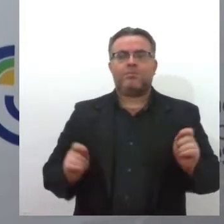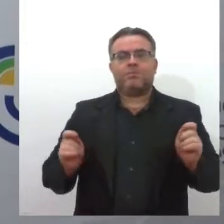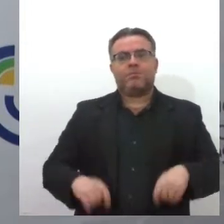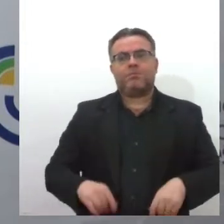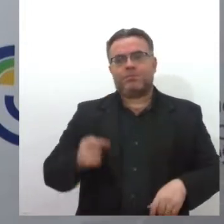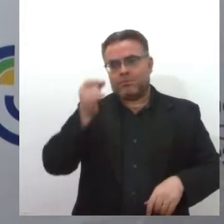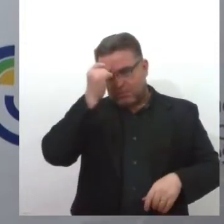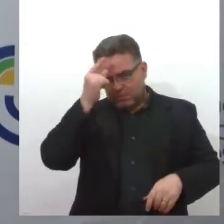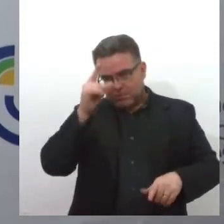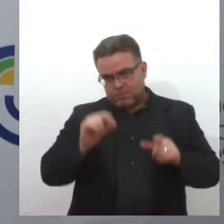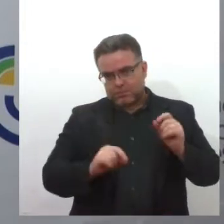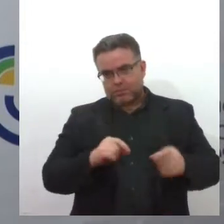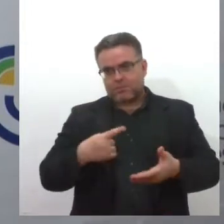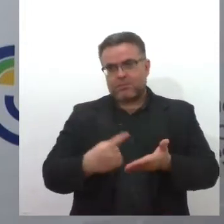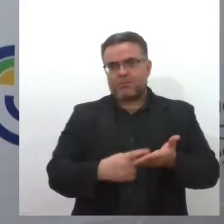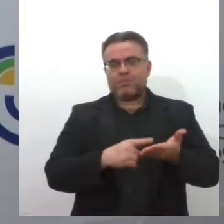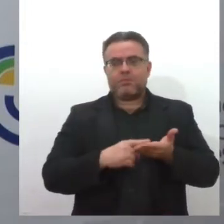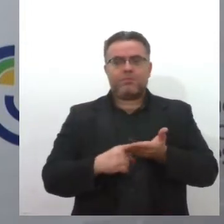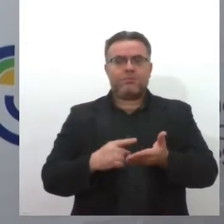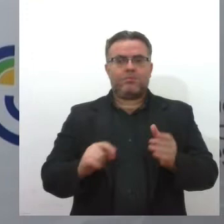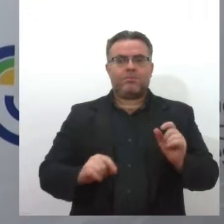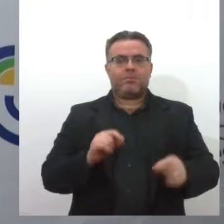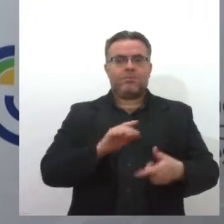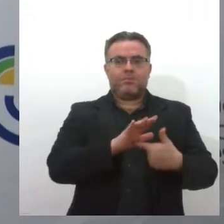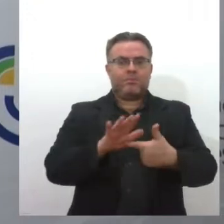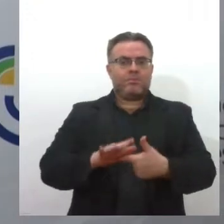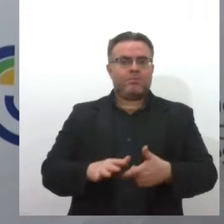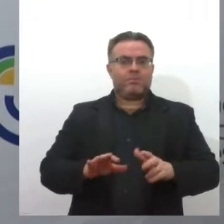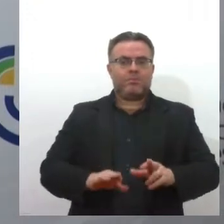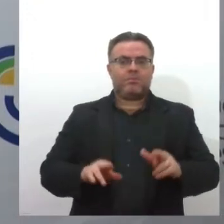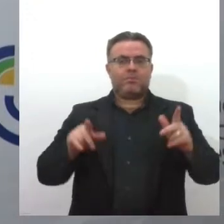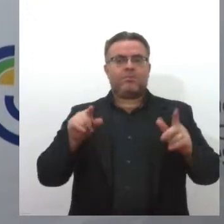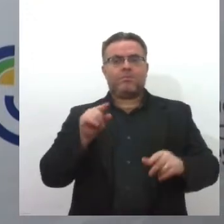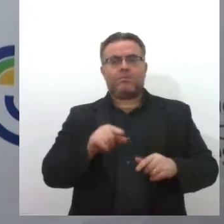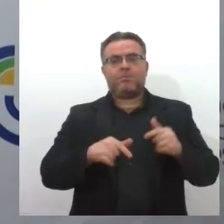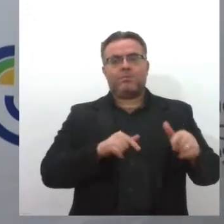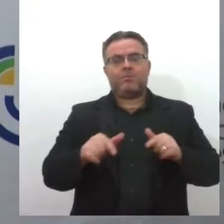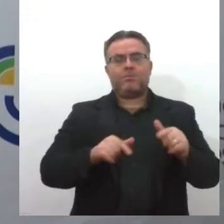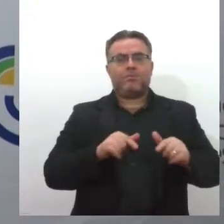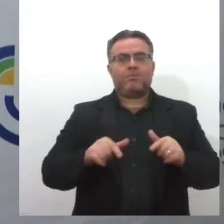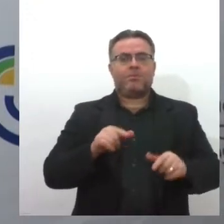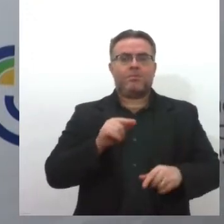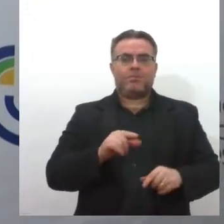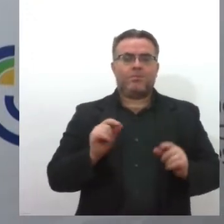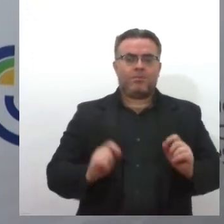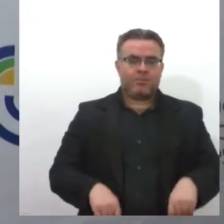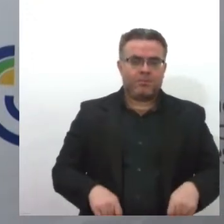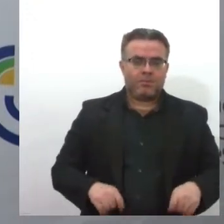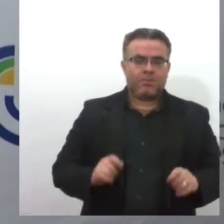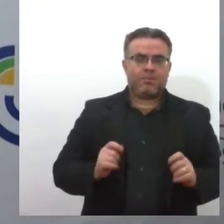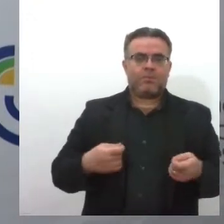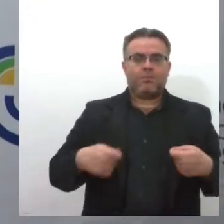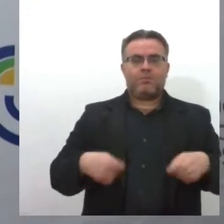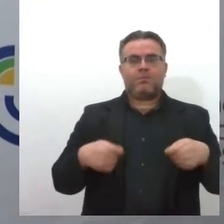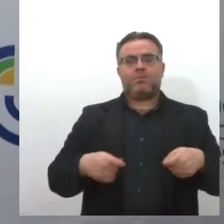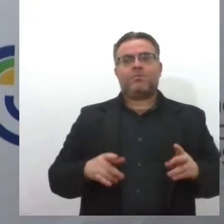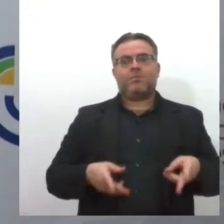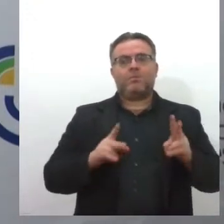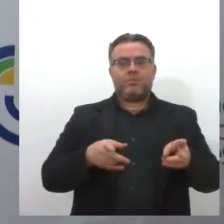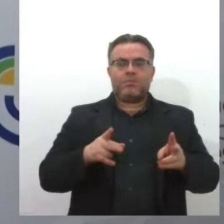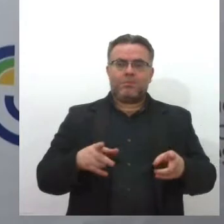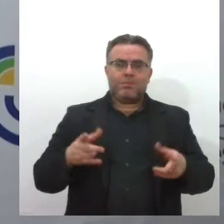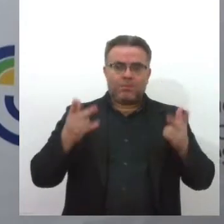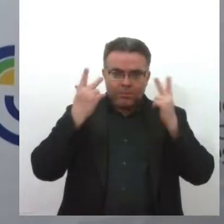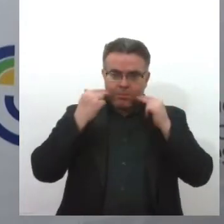a precificar, de dar um preço diferente para esses serviços, não só os que foram criados, que não tinham preço, precisavam, mas de normatizar outras